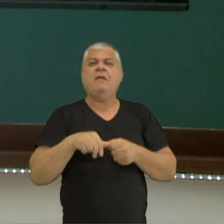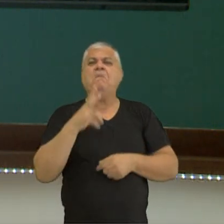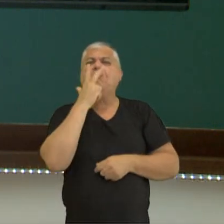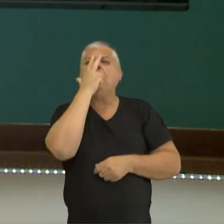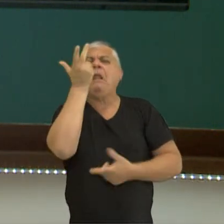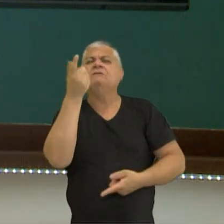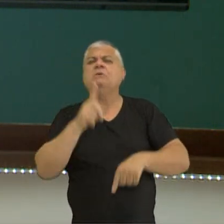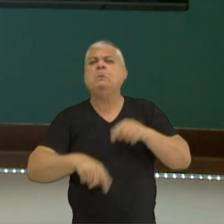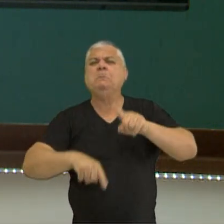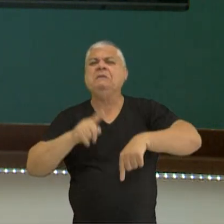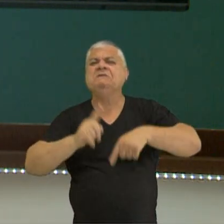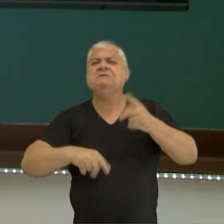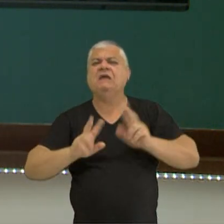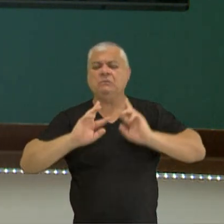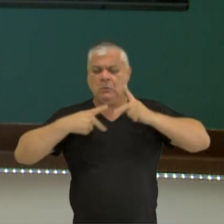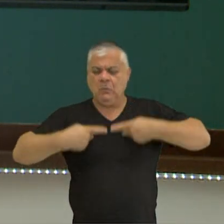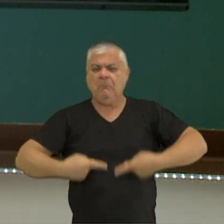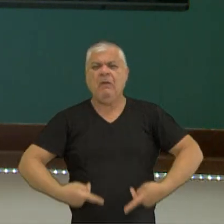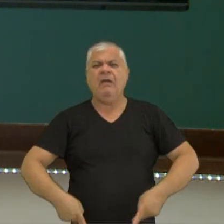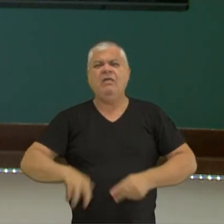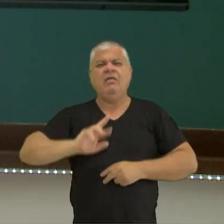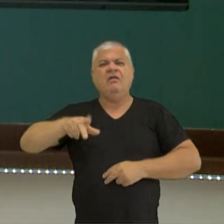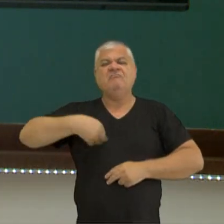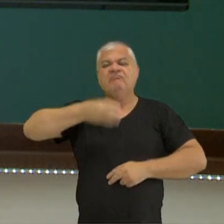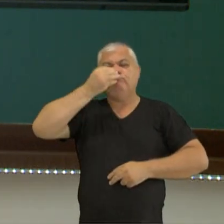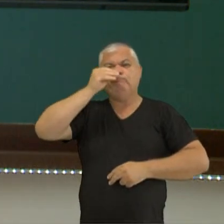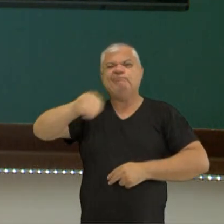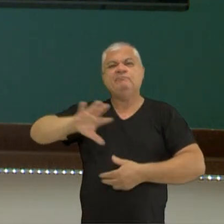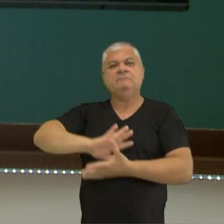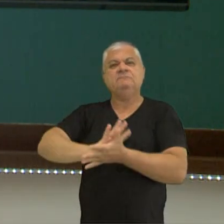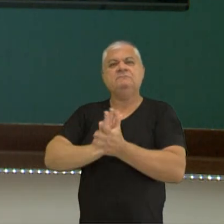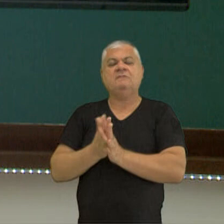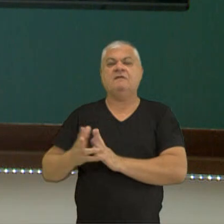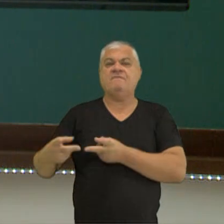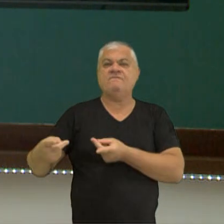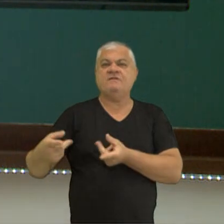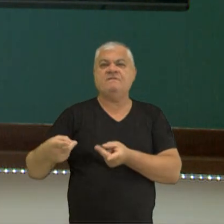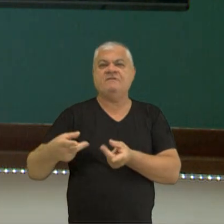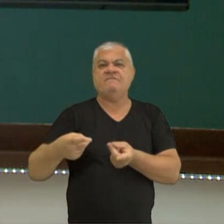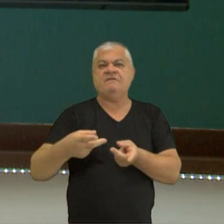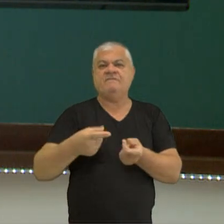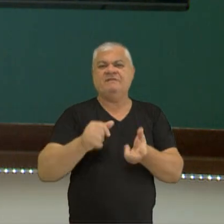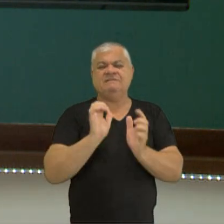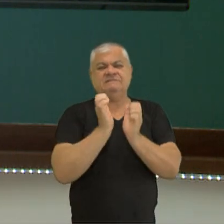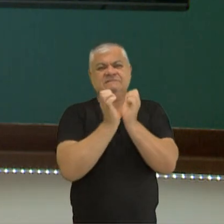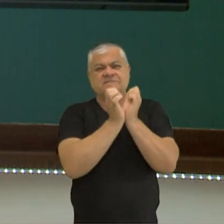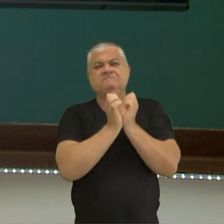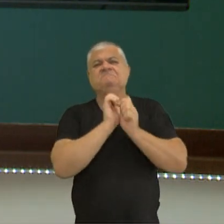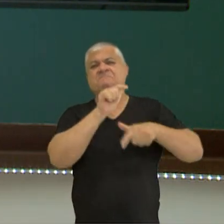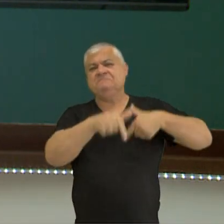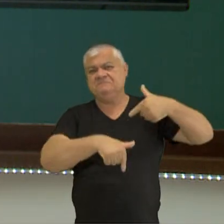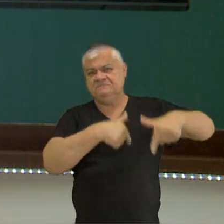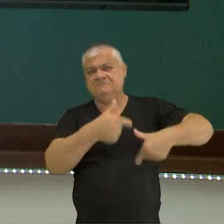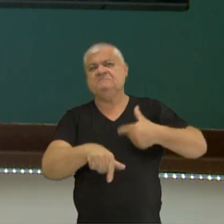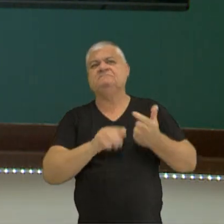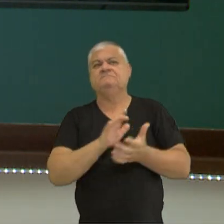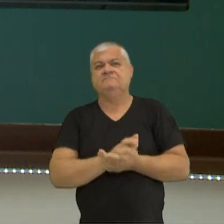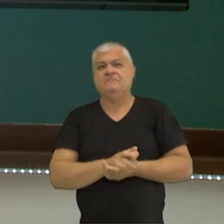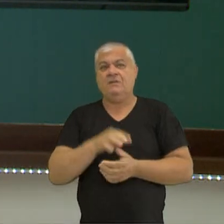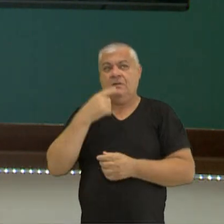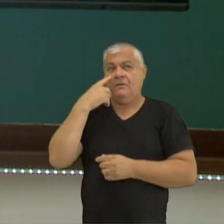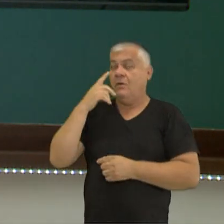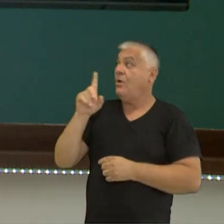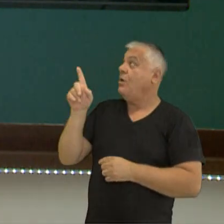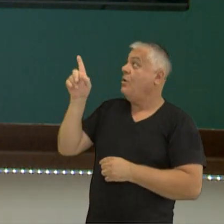serem vendidos e ser usada a mão de obra escrava dessas pessoas para desenvolver atividades. Aqui nós